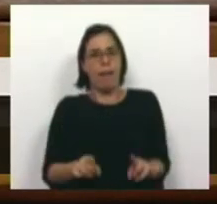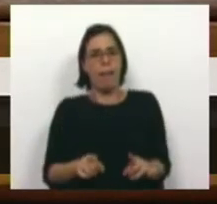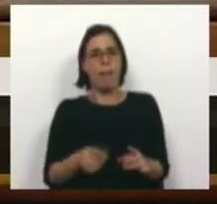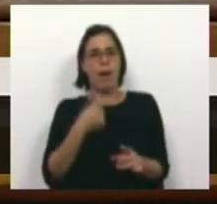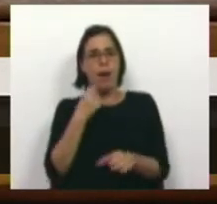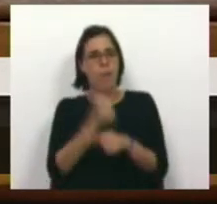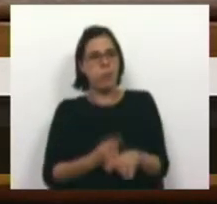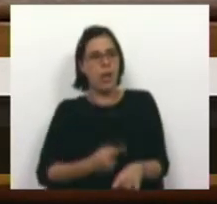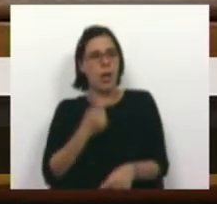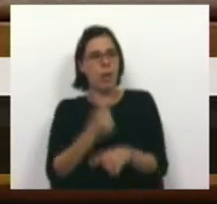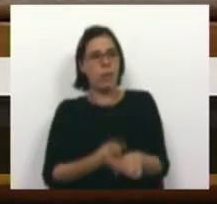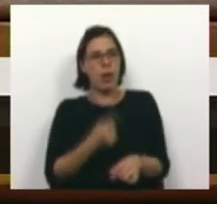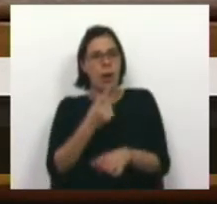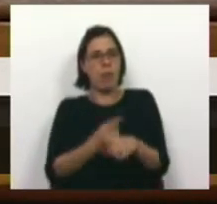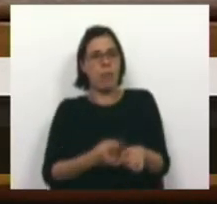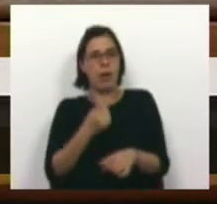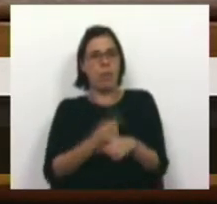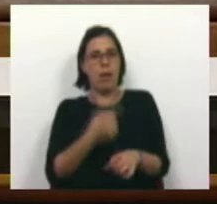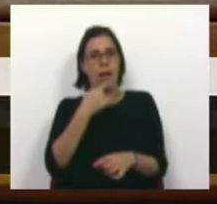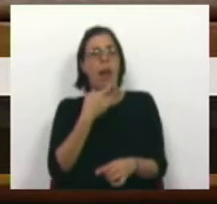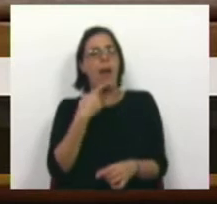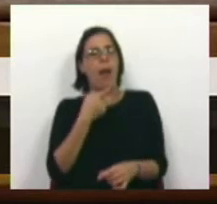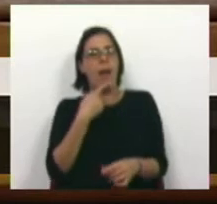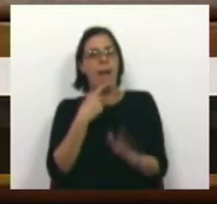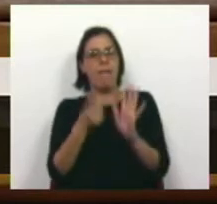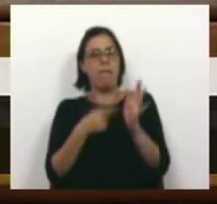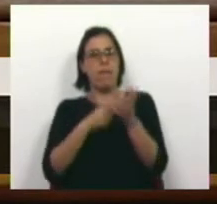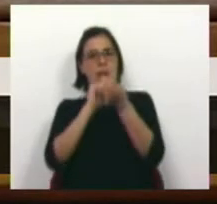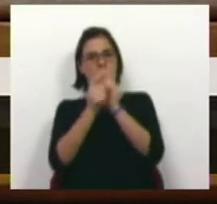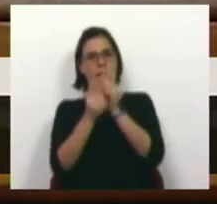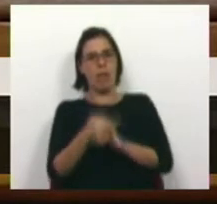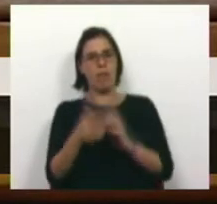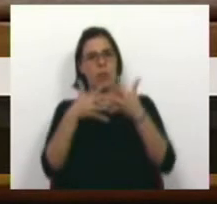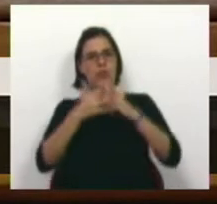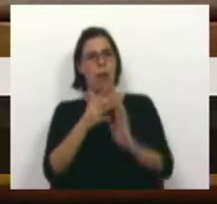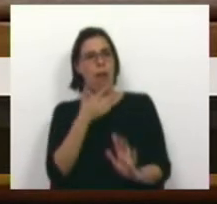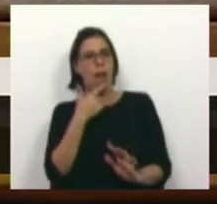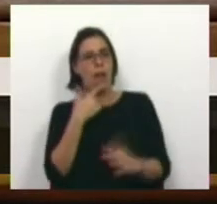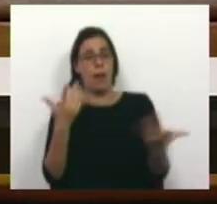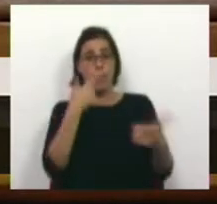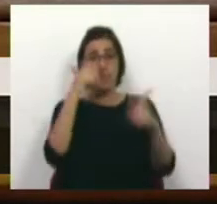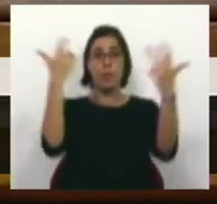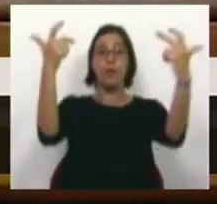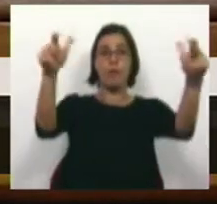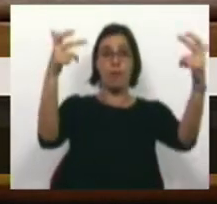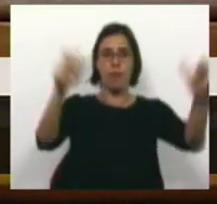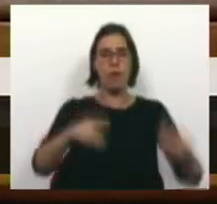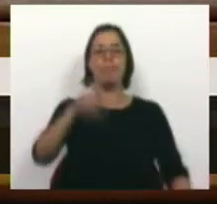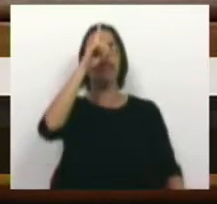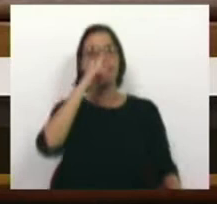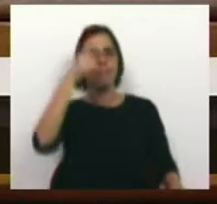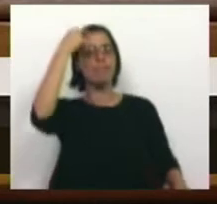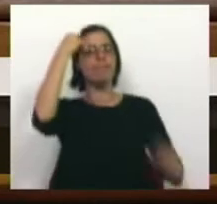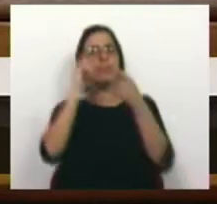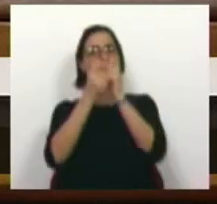mantra quando chora a suposta falta de reformas estruturais. As pessoas lá fora lembram-se